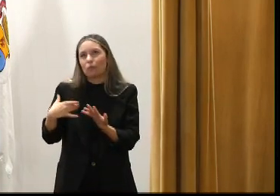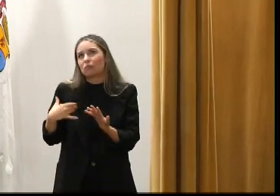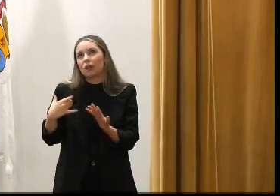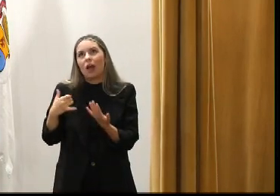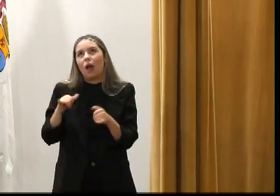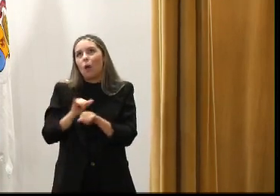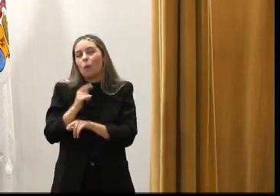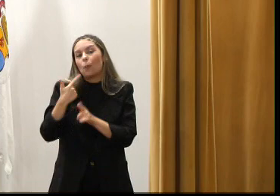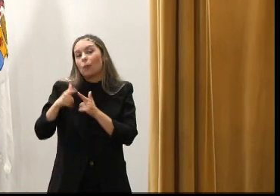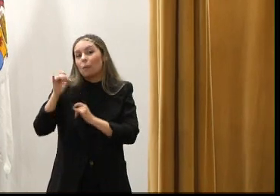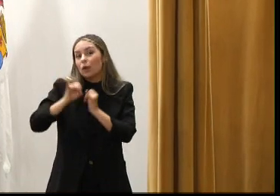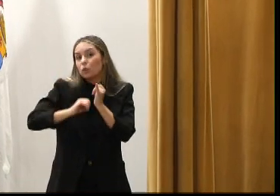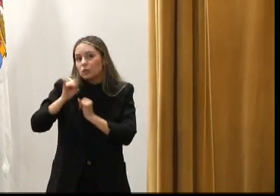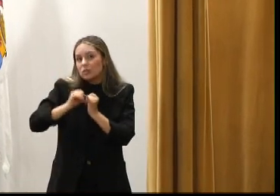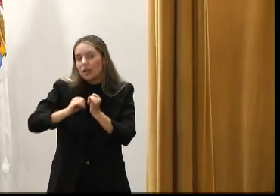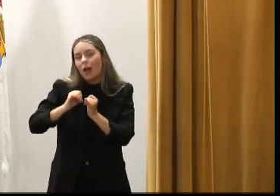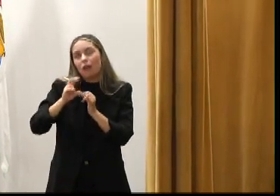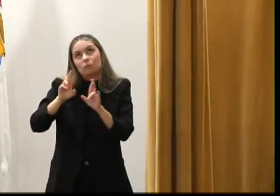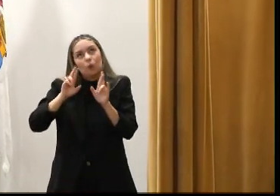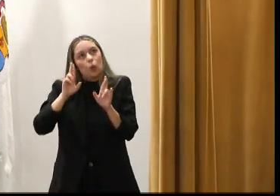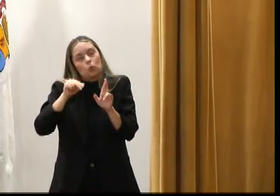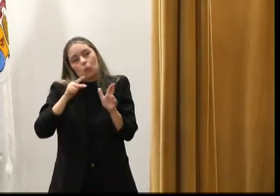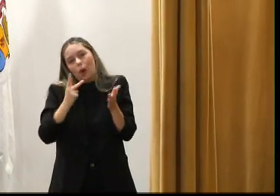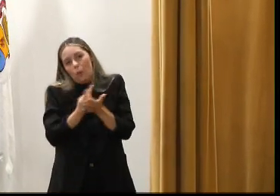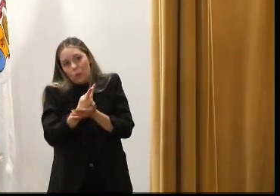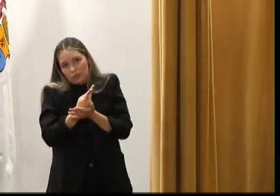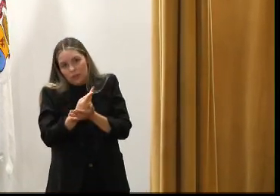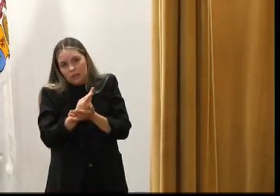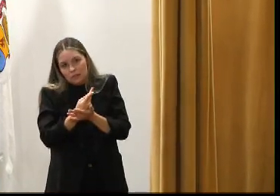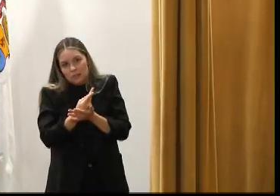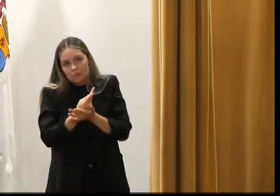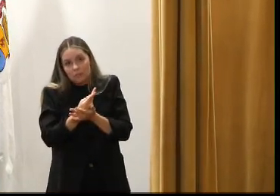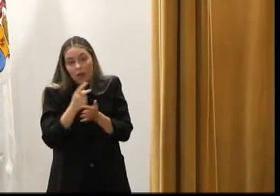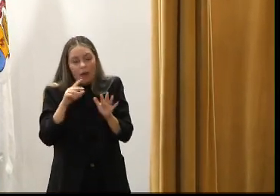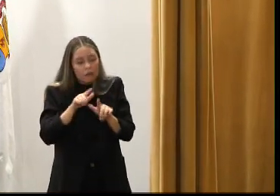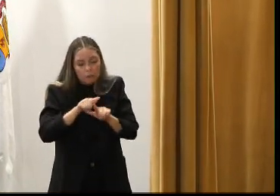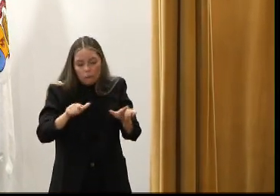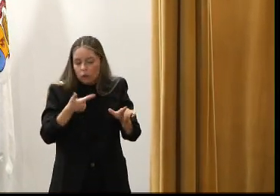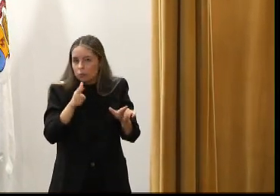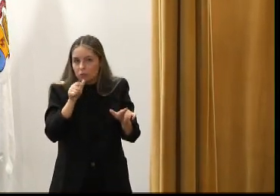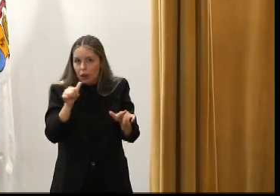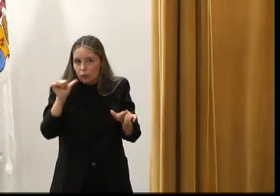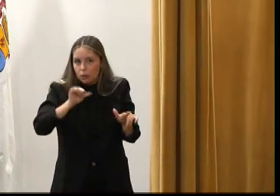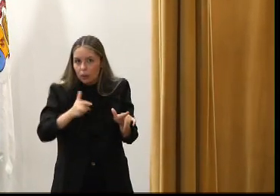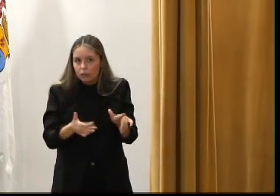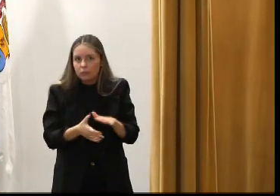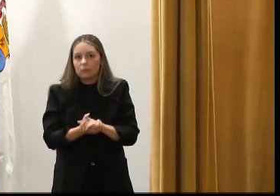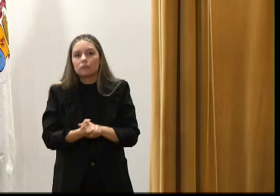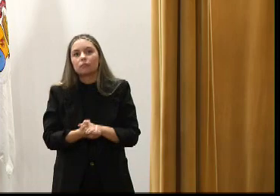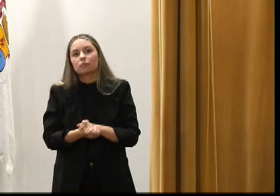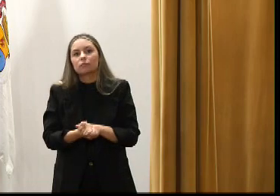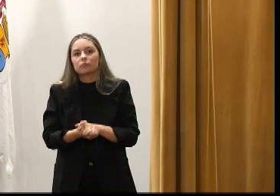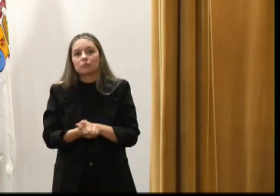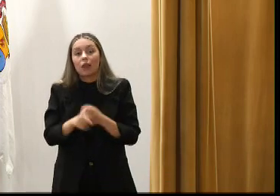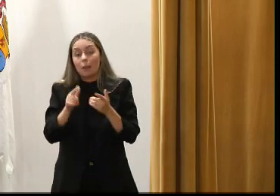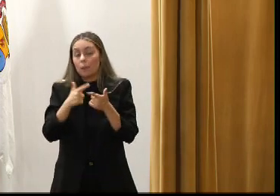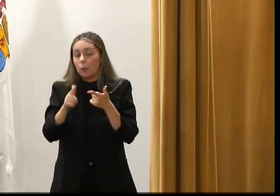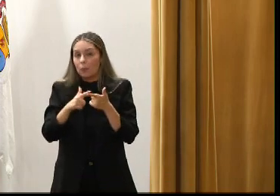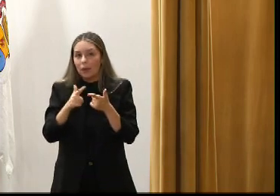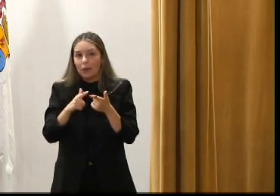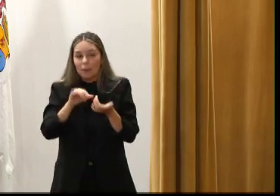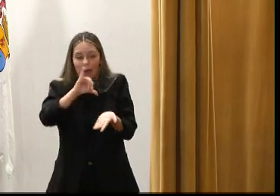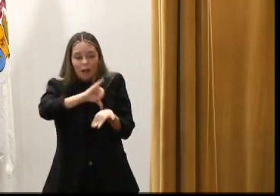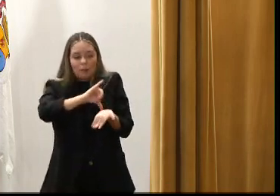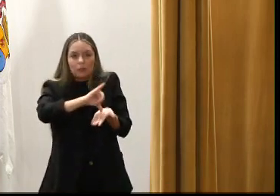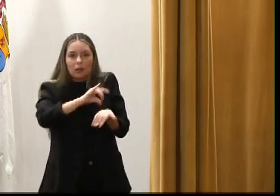desastre industrial que esperamos que nunca ocorra, né? Nós ficamos sem água porto-alegrense. É o colapso da